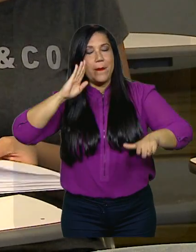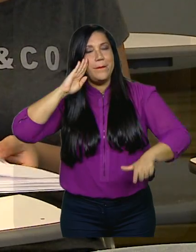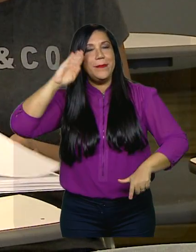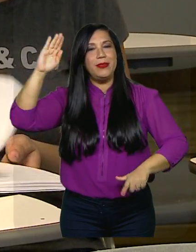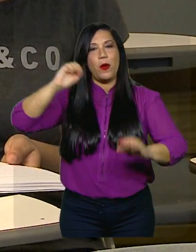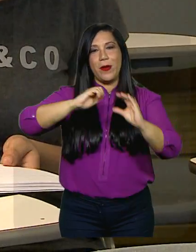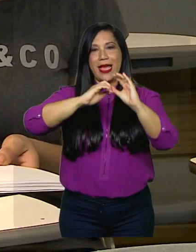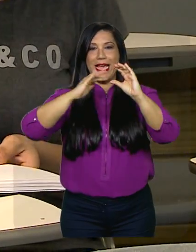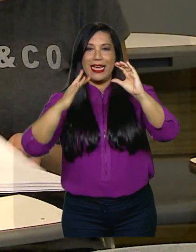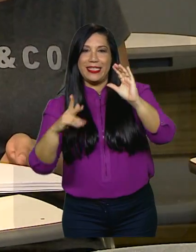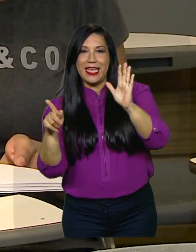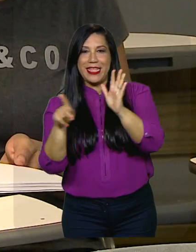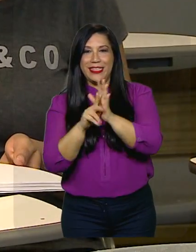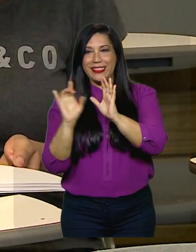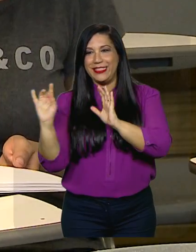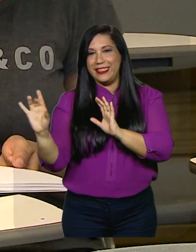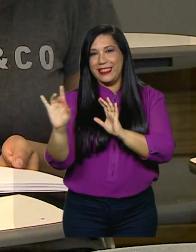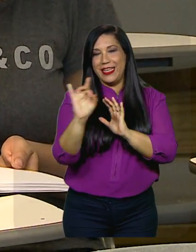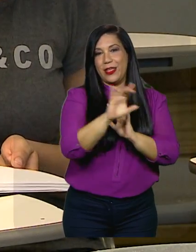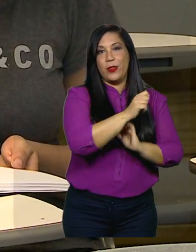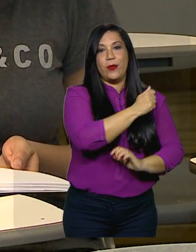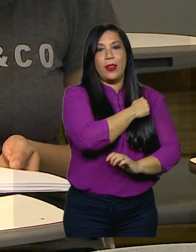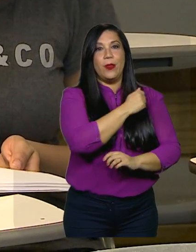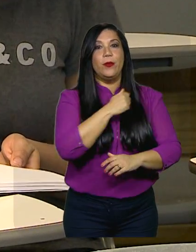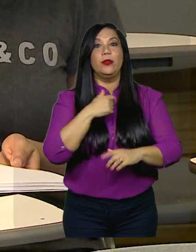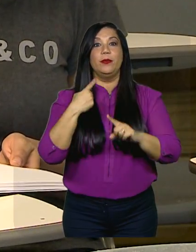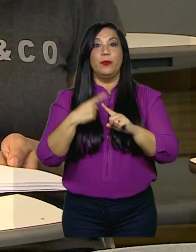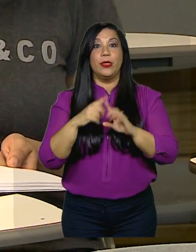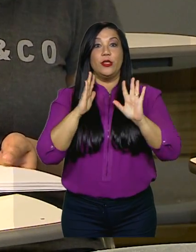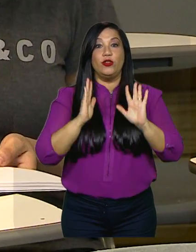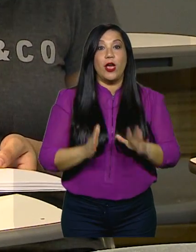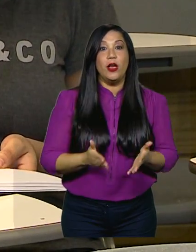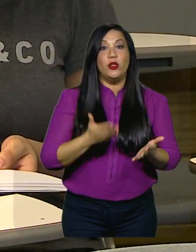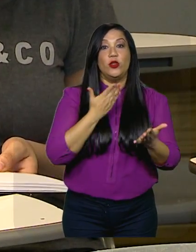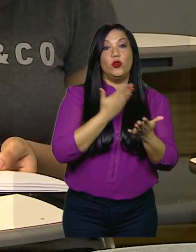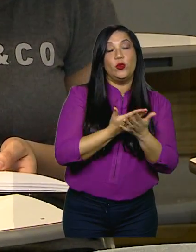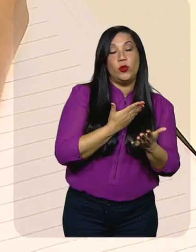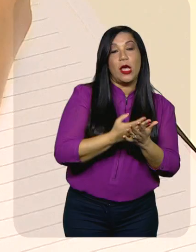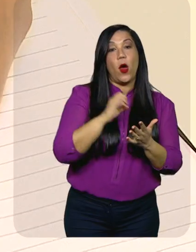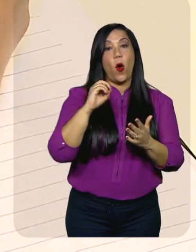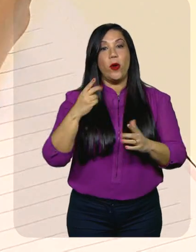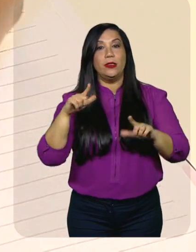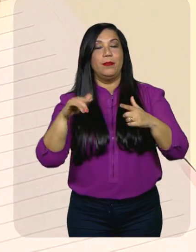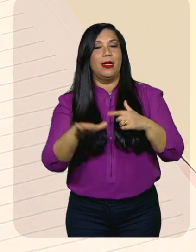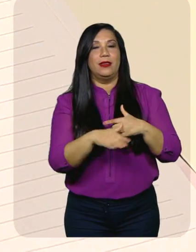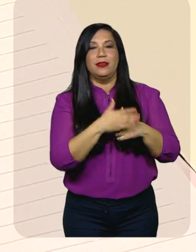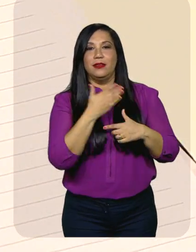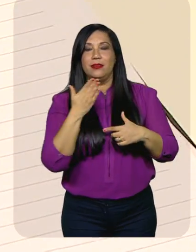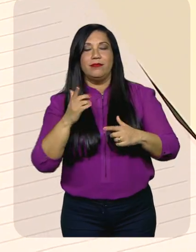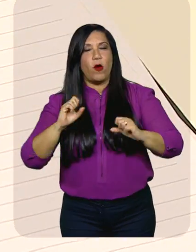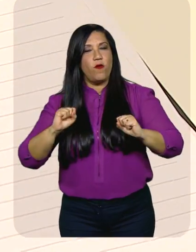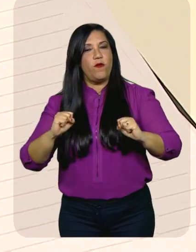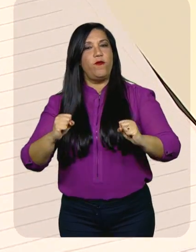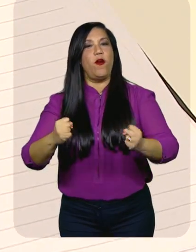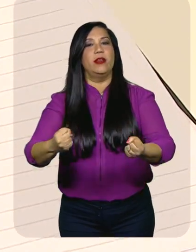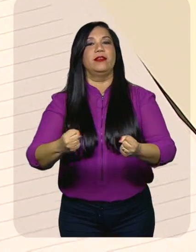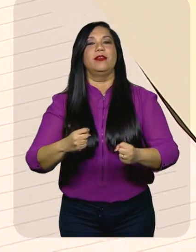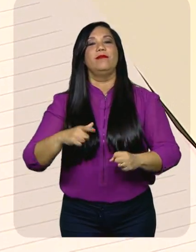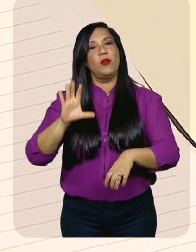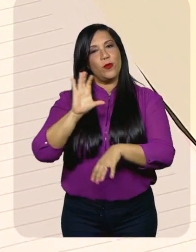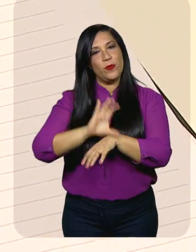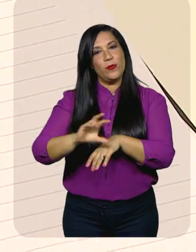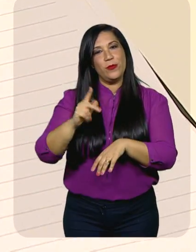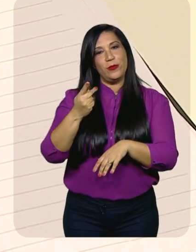principal característica desses alunos, que após um dia inteiro de estudos ou de trabalho, ainda encontram força para fazer o